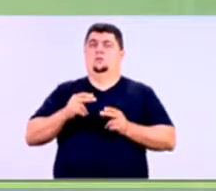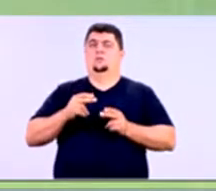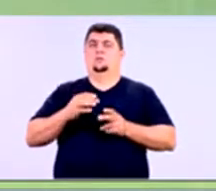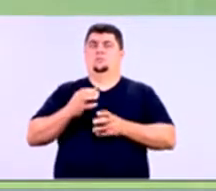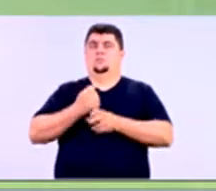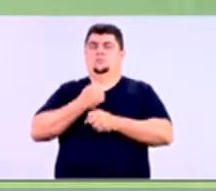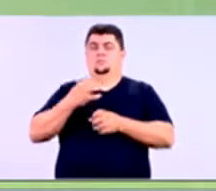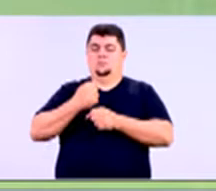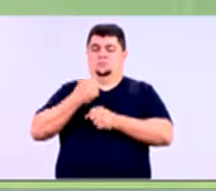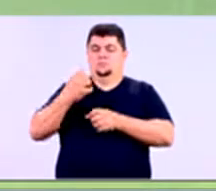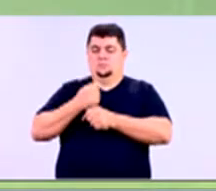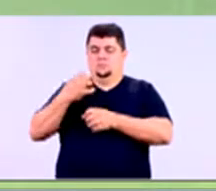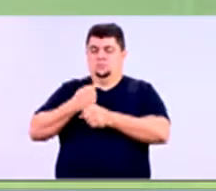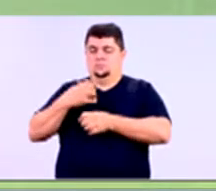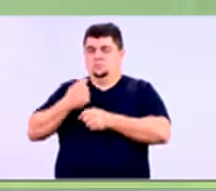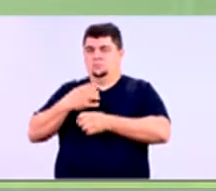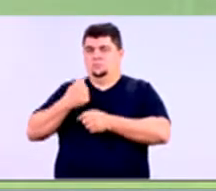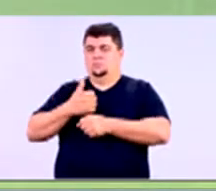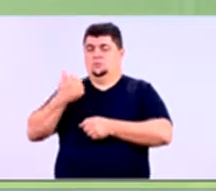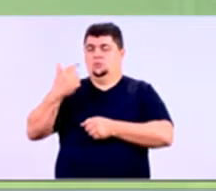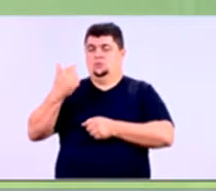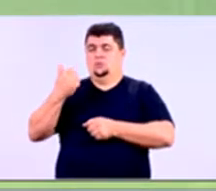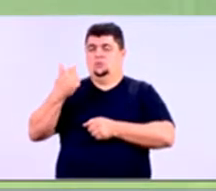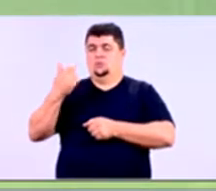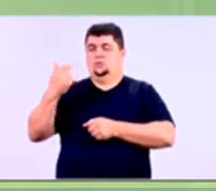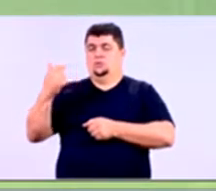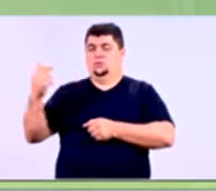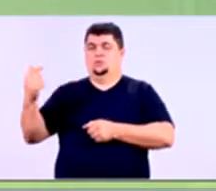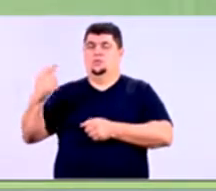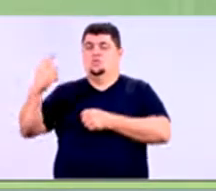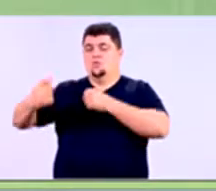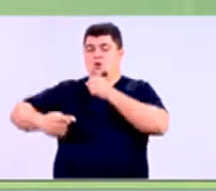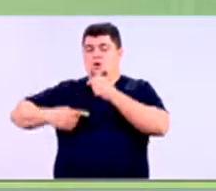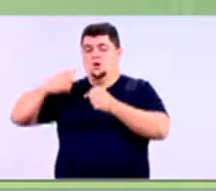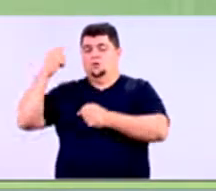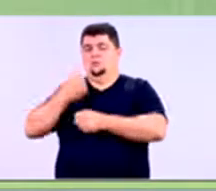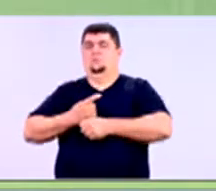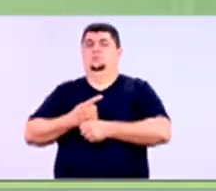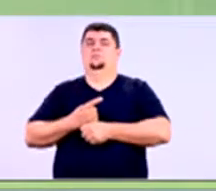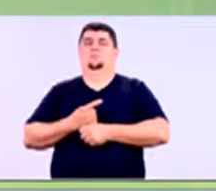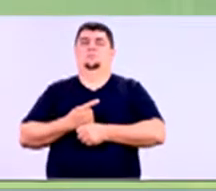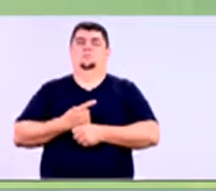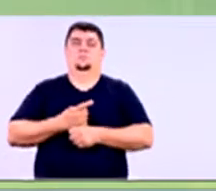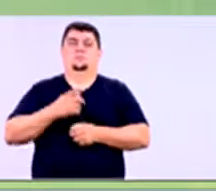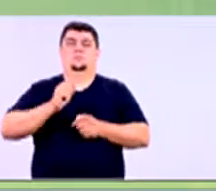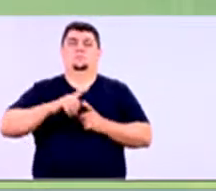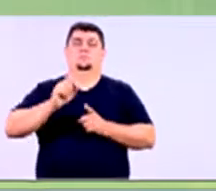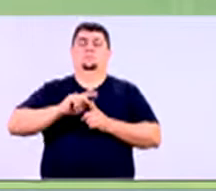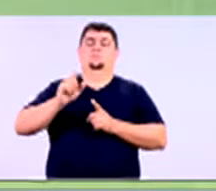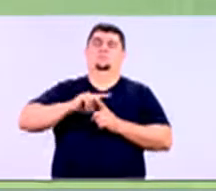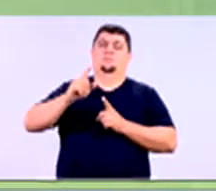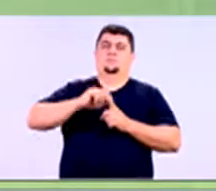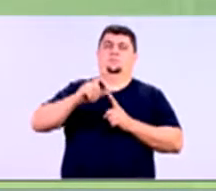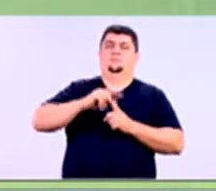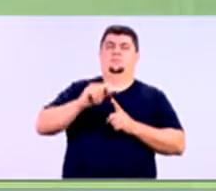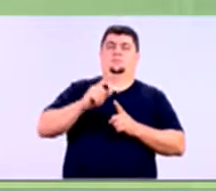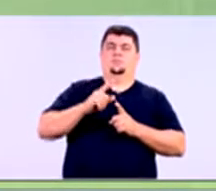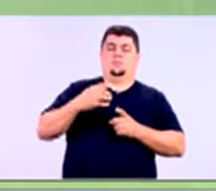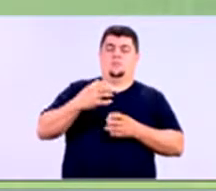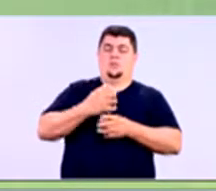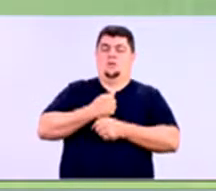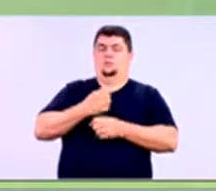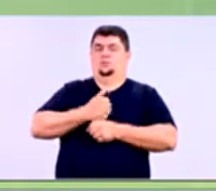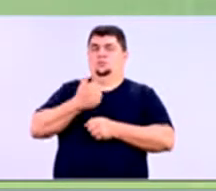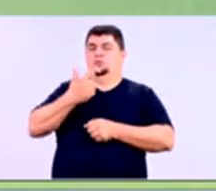essa taxa por ela mesma 12 vezes, durante um ano. Uma taxa mensal capitalizada durante um ano, 12